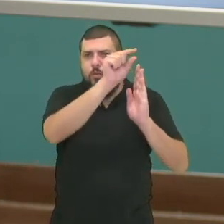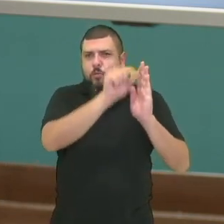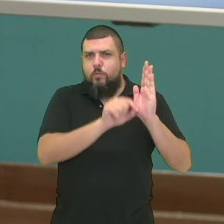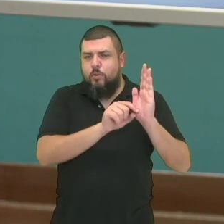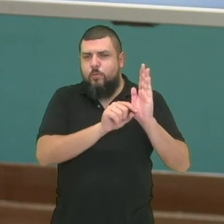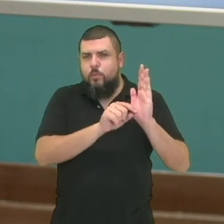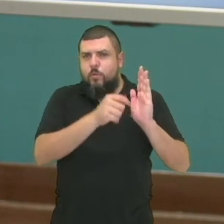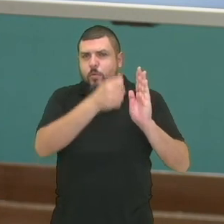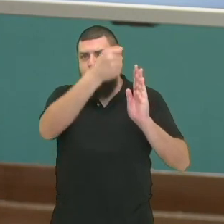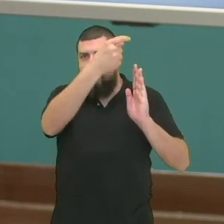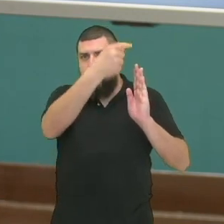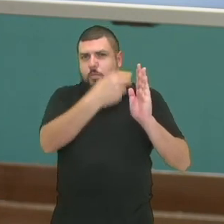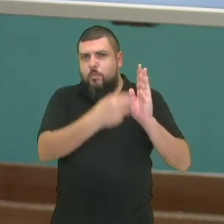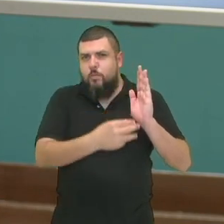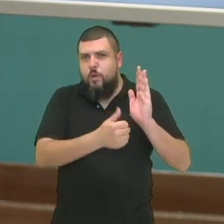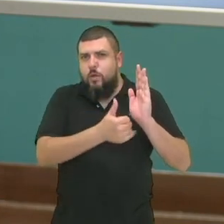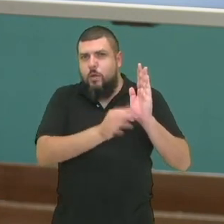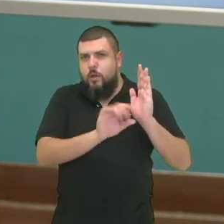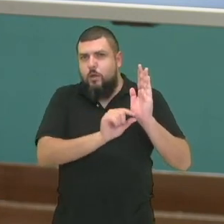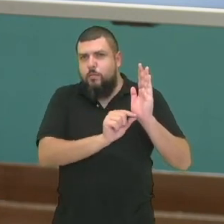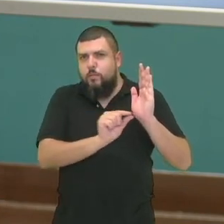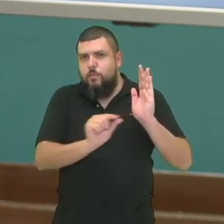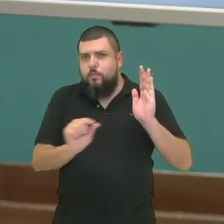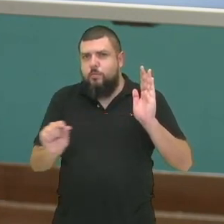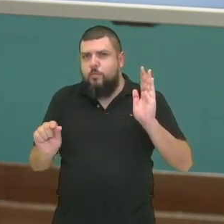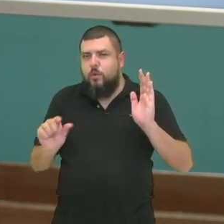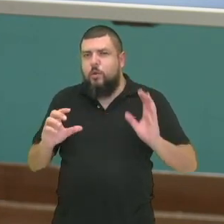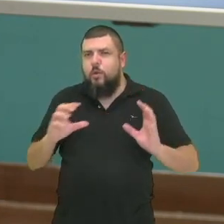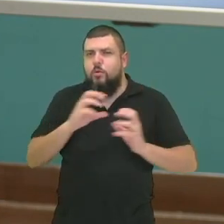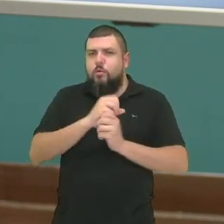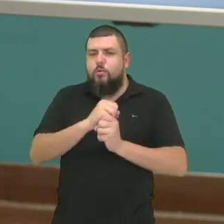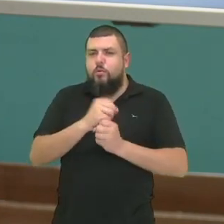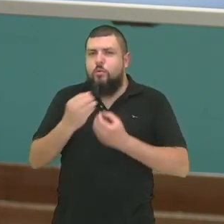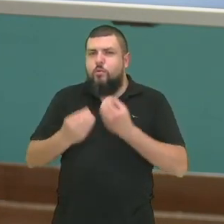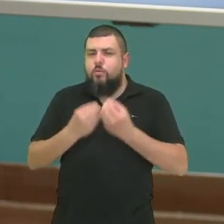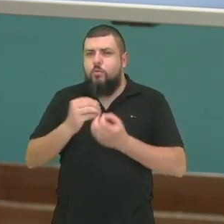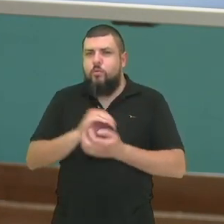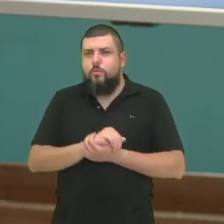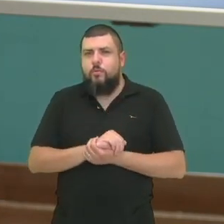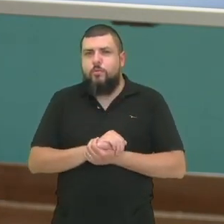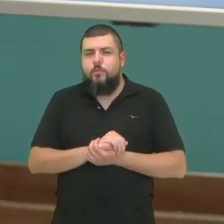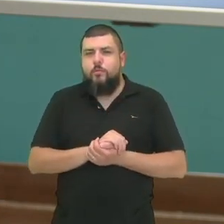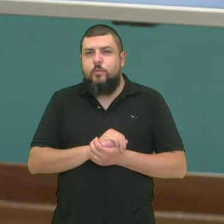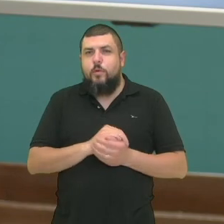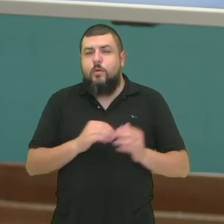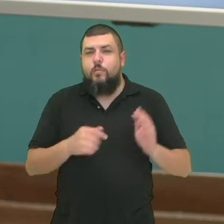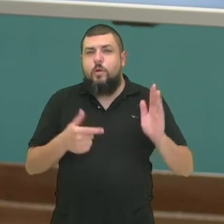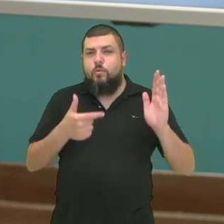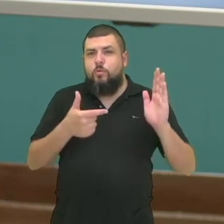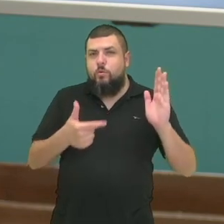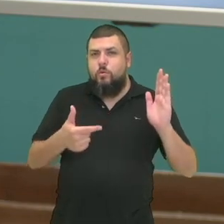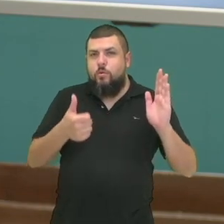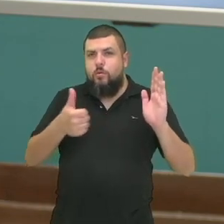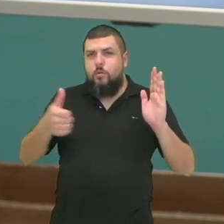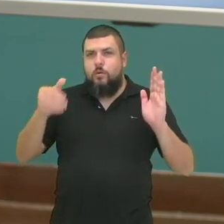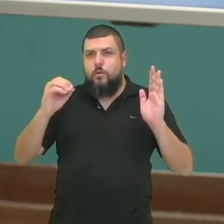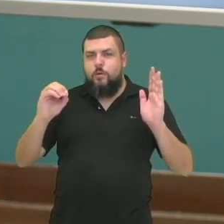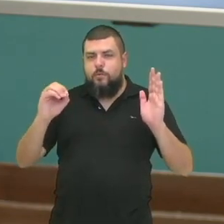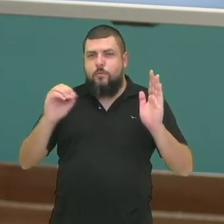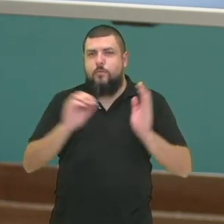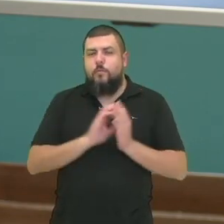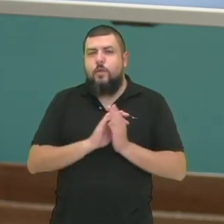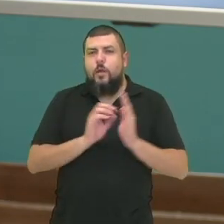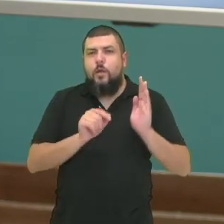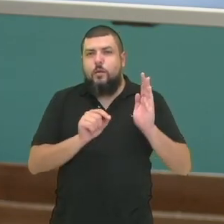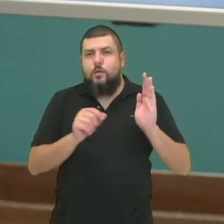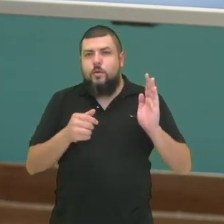eu usar a propriedade número 5, eu posso fazer ele diretamente. 2 elevado a 10, então eu multiplico, né, a minha